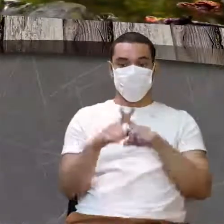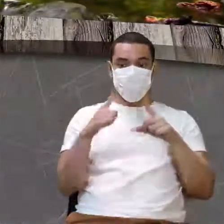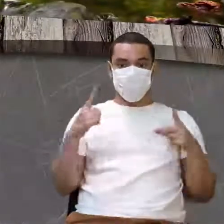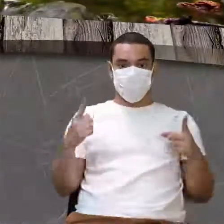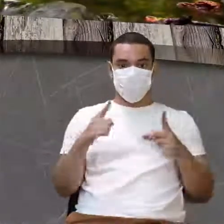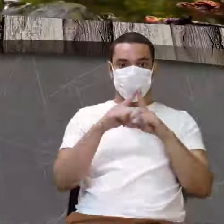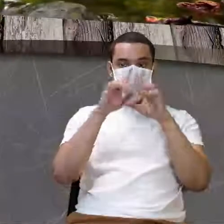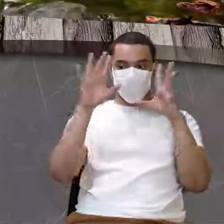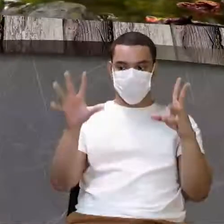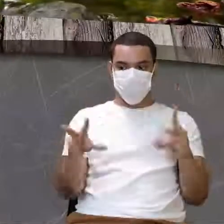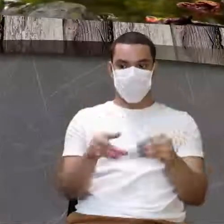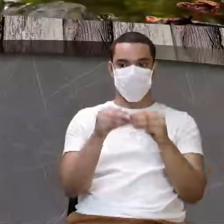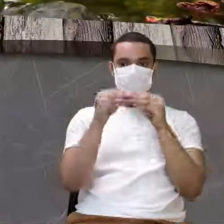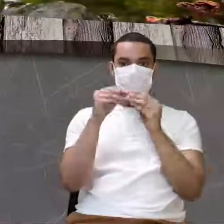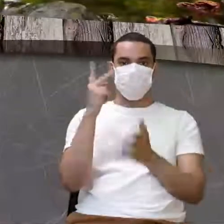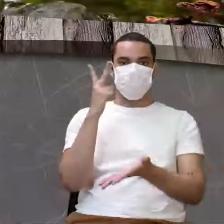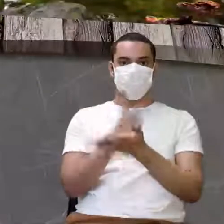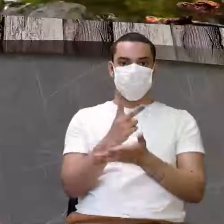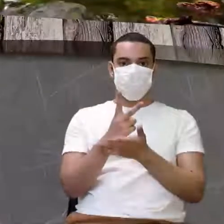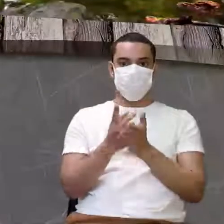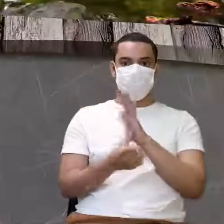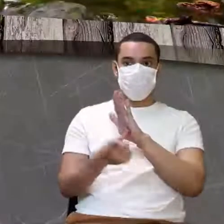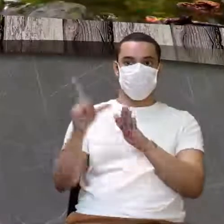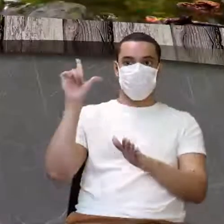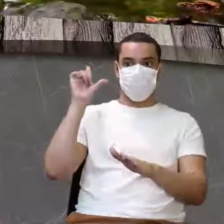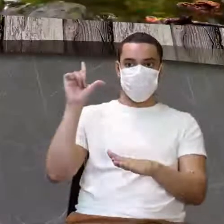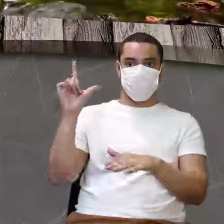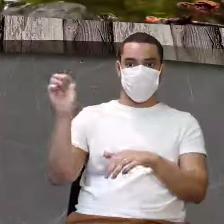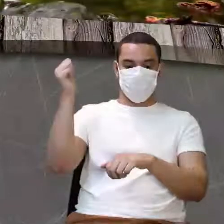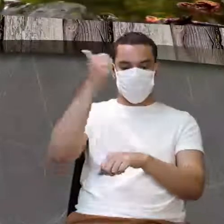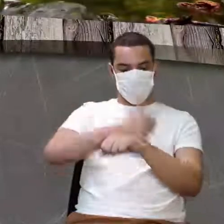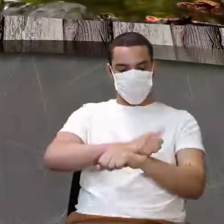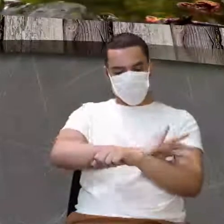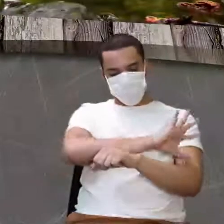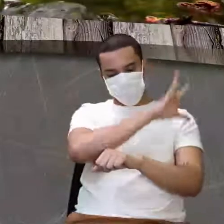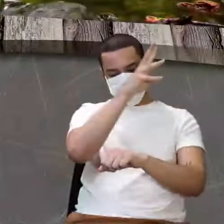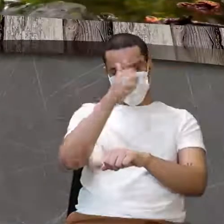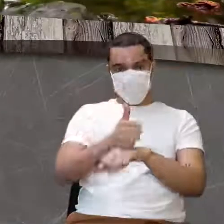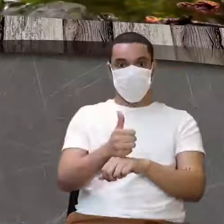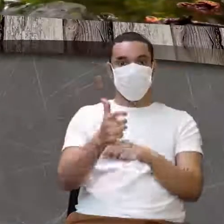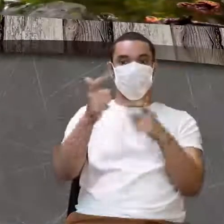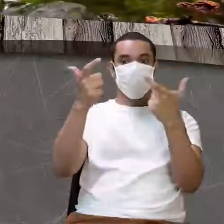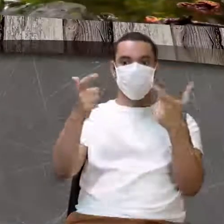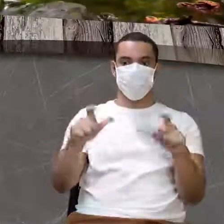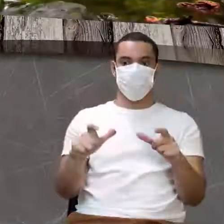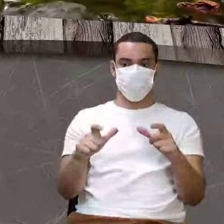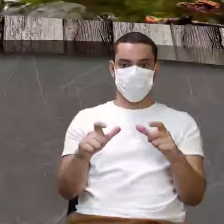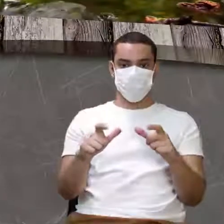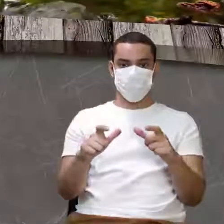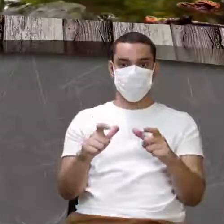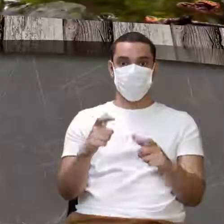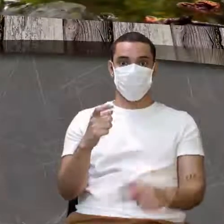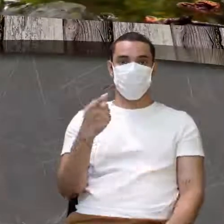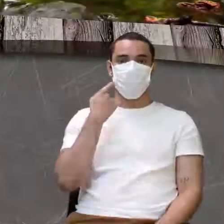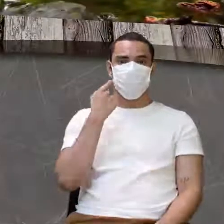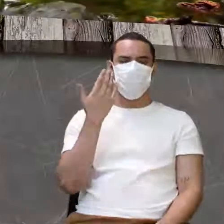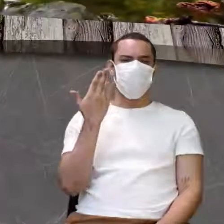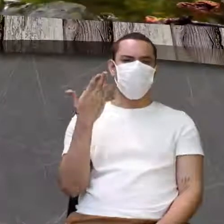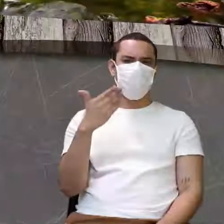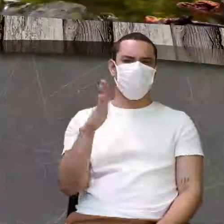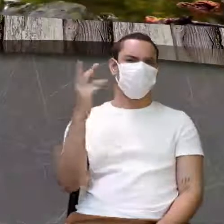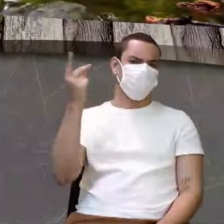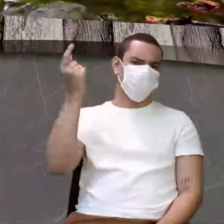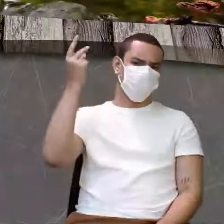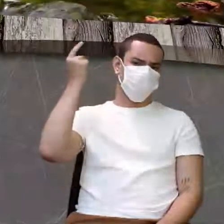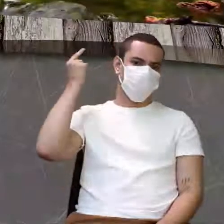ela é complementar ao membro anterior, que estava presente lá, aonde? No peixe, que era o